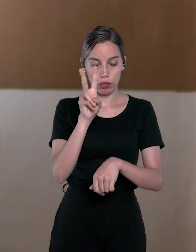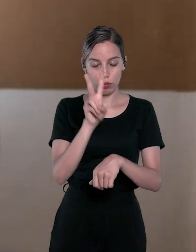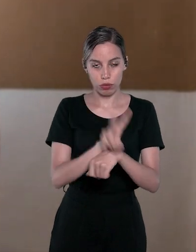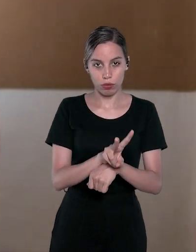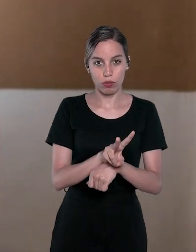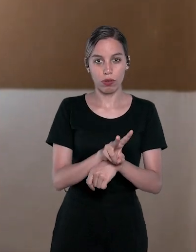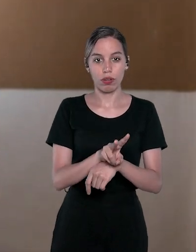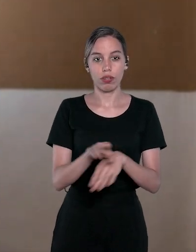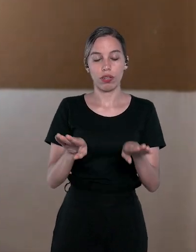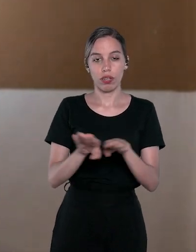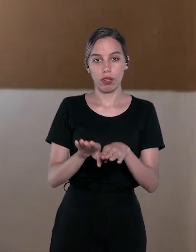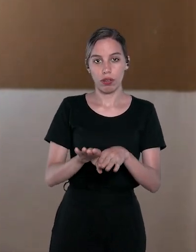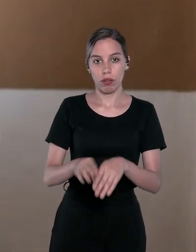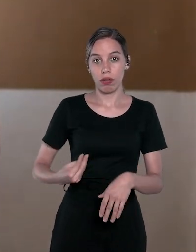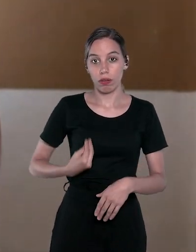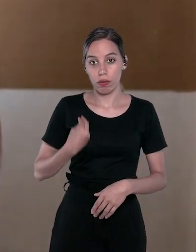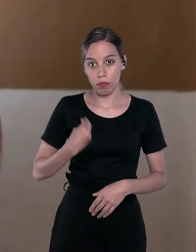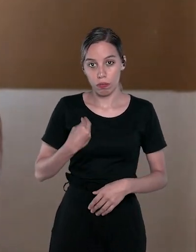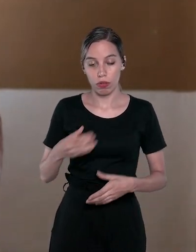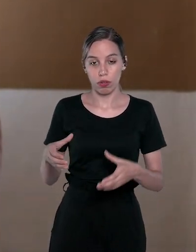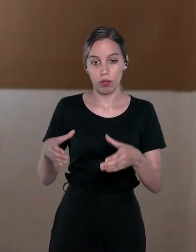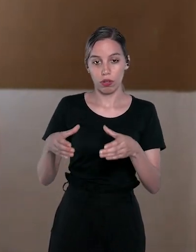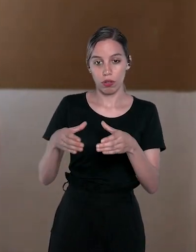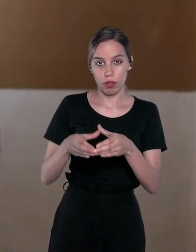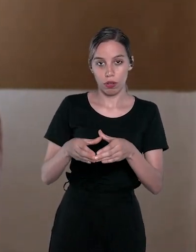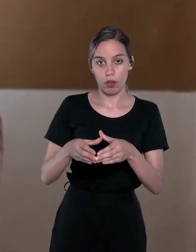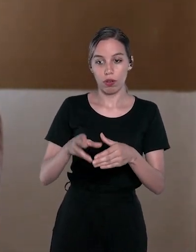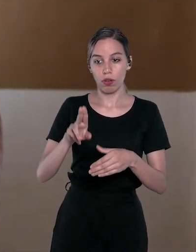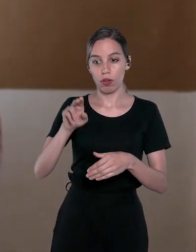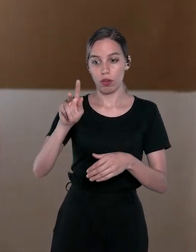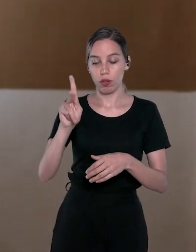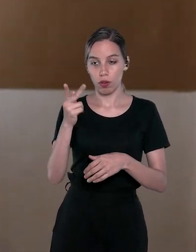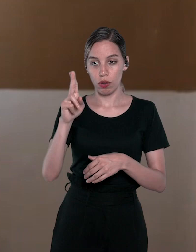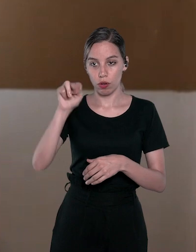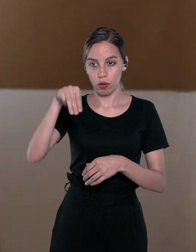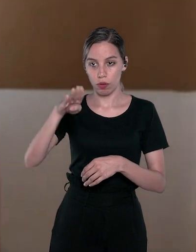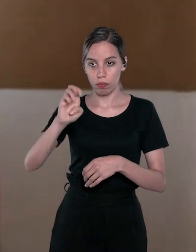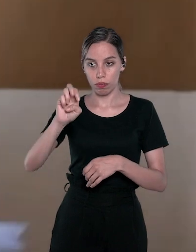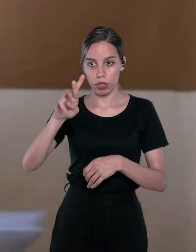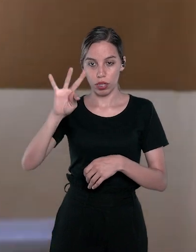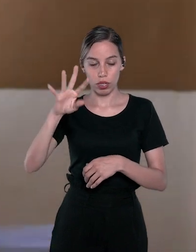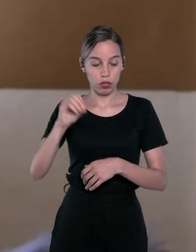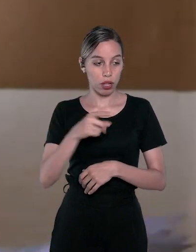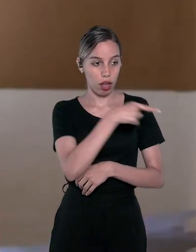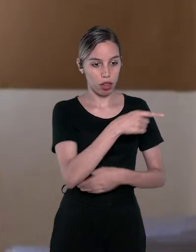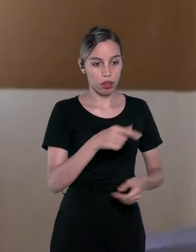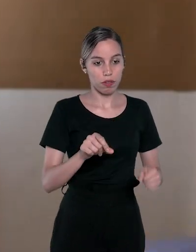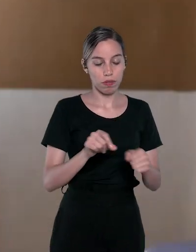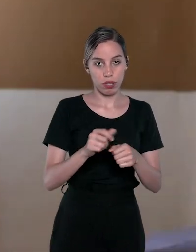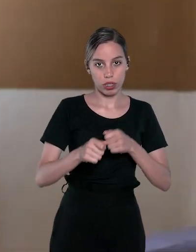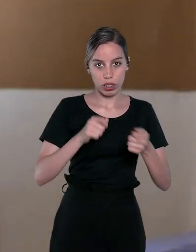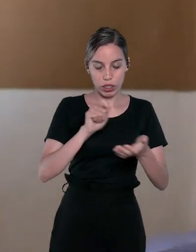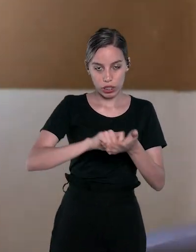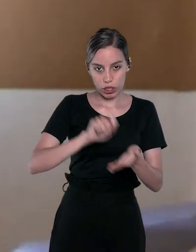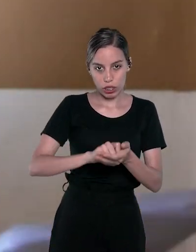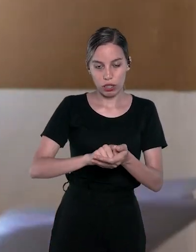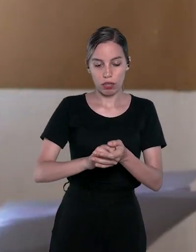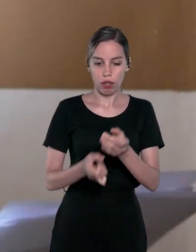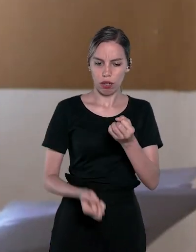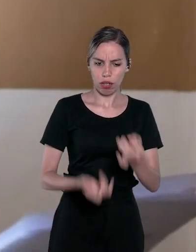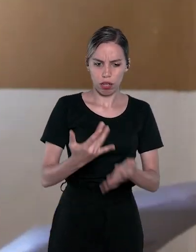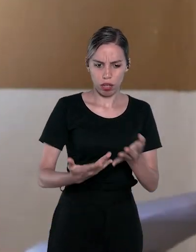do Conselho Fiscal do Instituto Berto Mauro. Como escritor, publicou os livros Queima de Arquivo, de